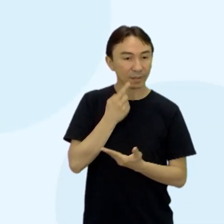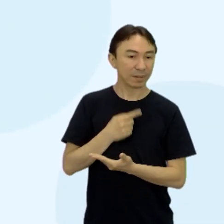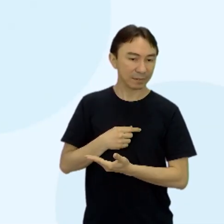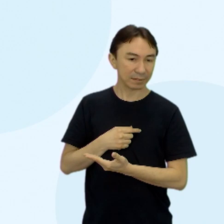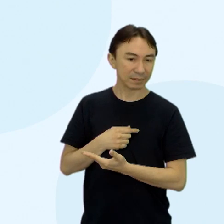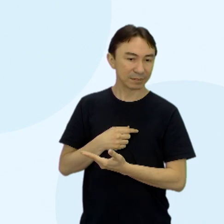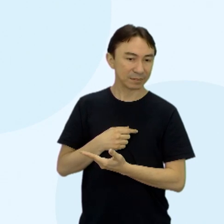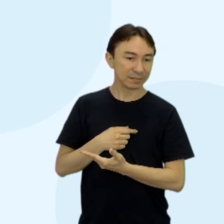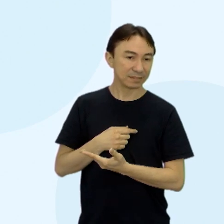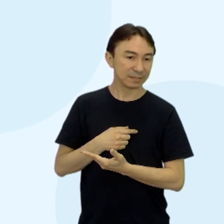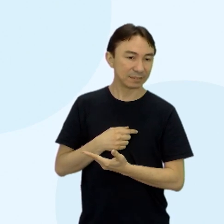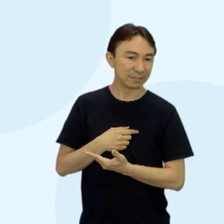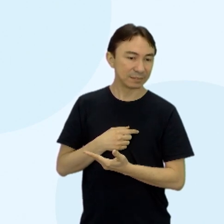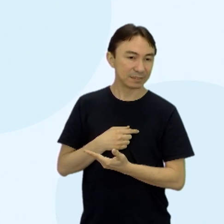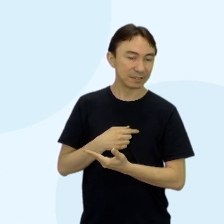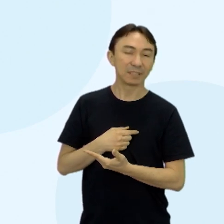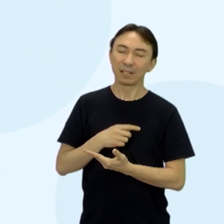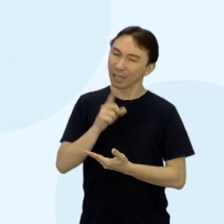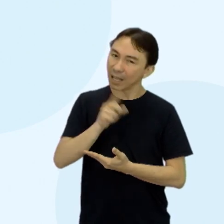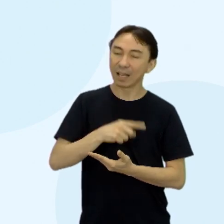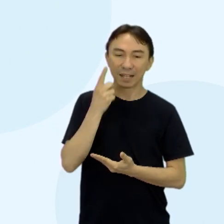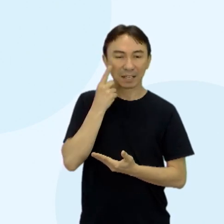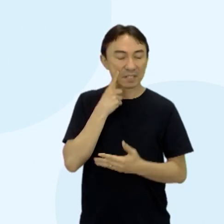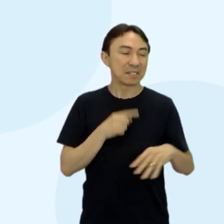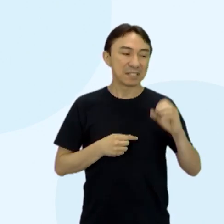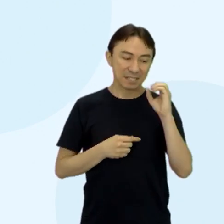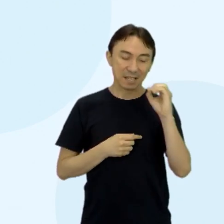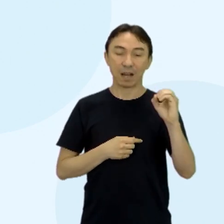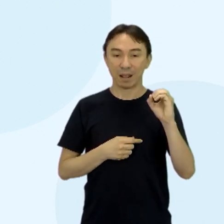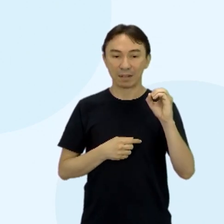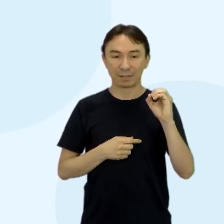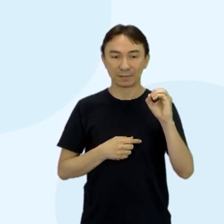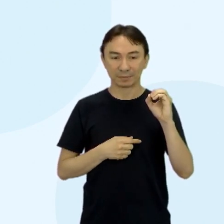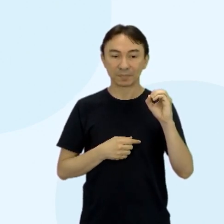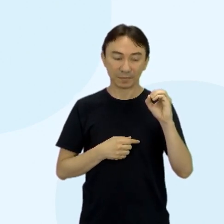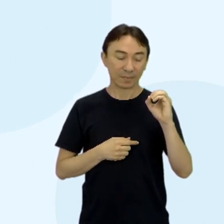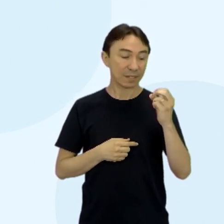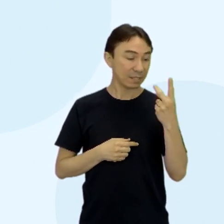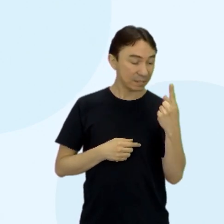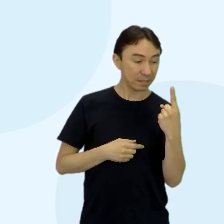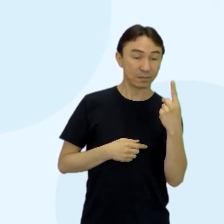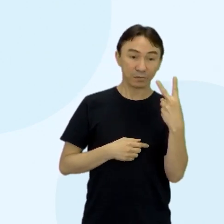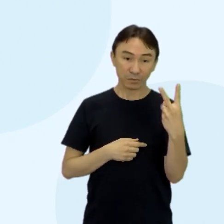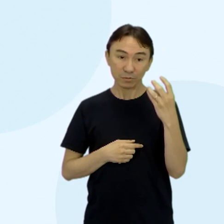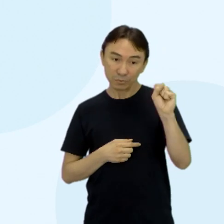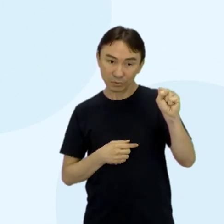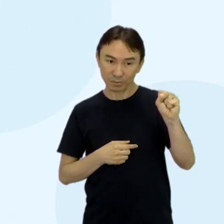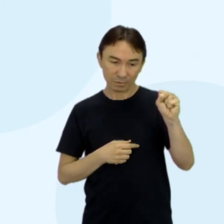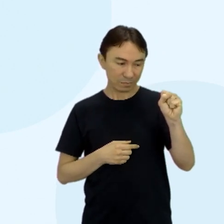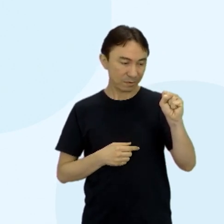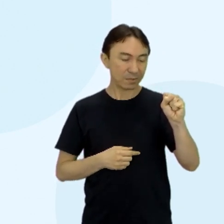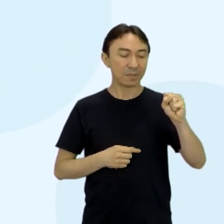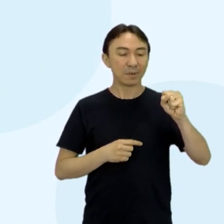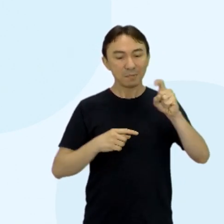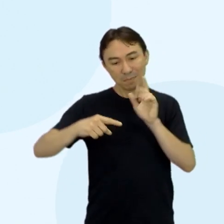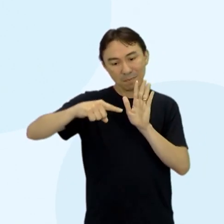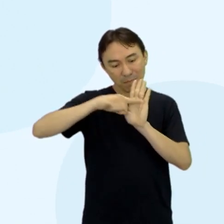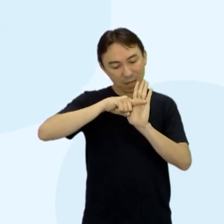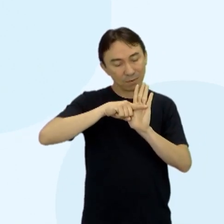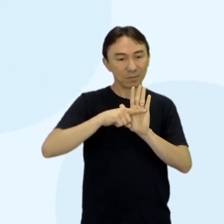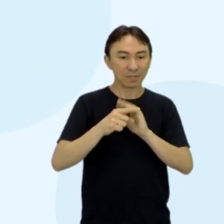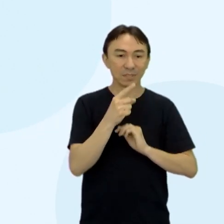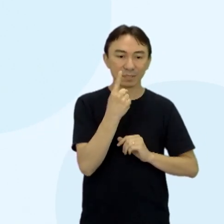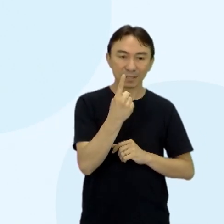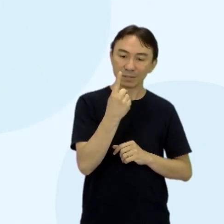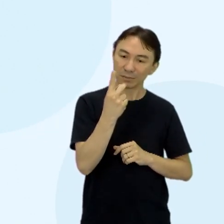né, gente? Vou zerar, neste isso, caso, é o 128 com 128. Então, esse 128 aqui, ó, ele